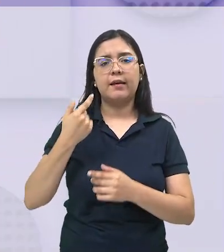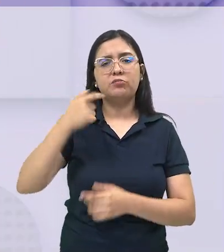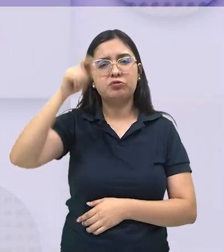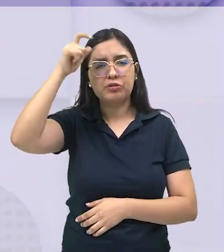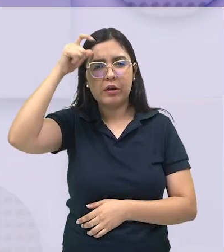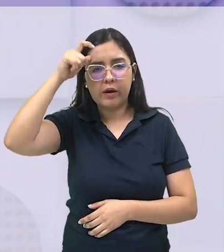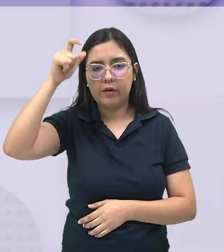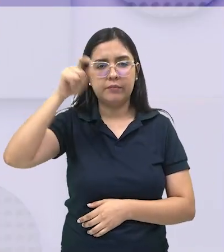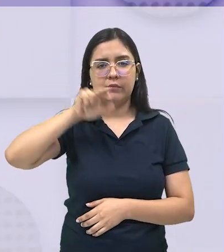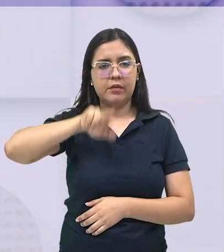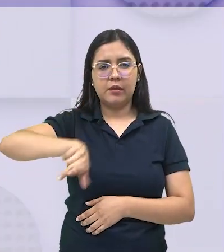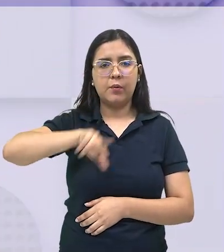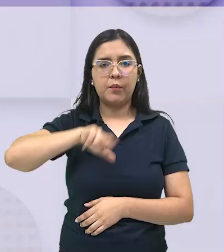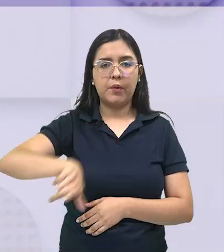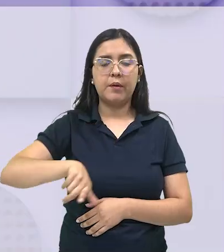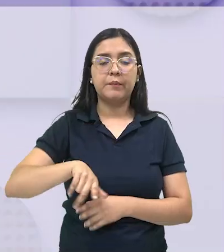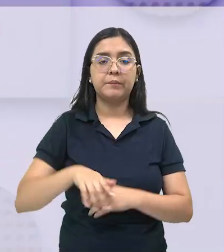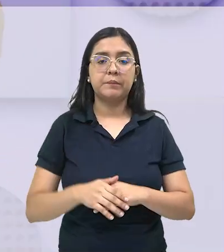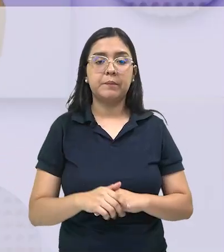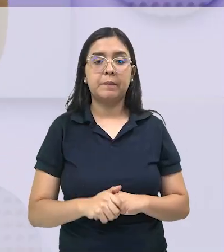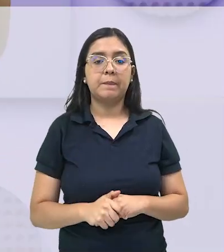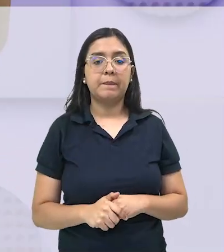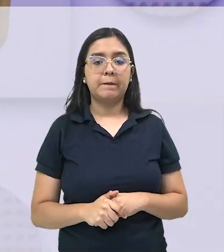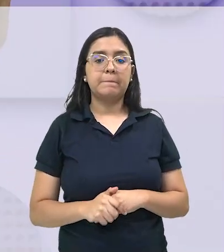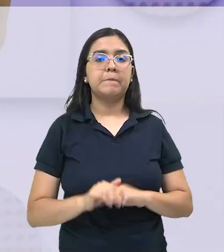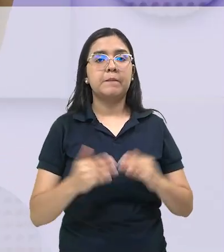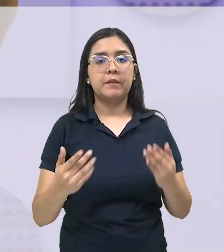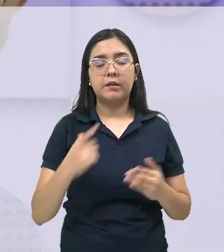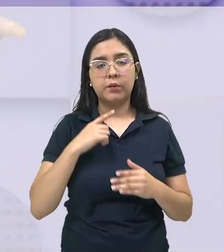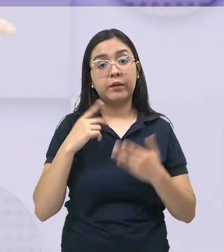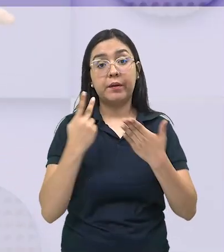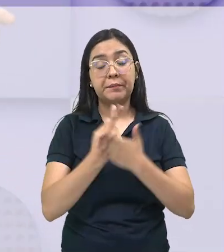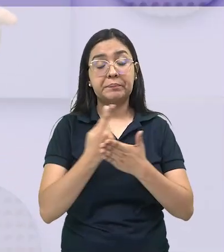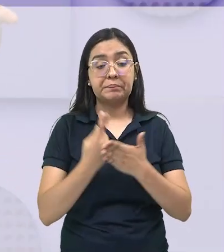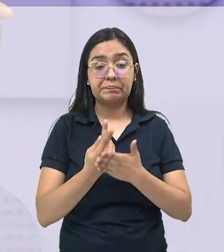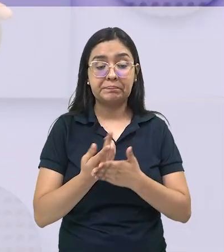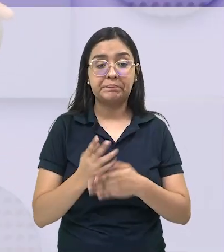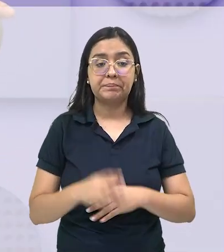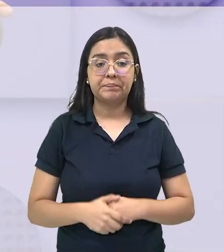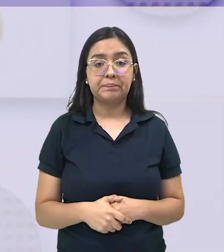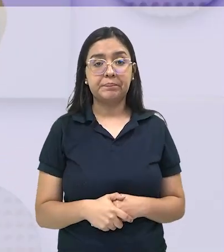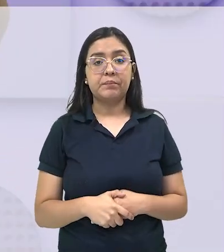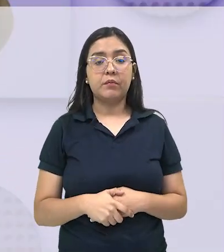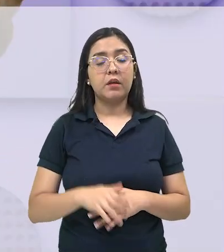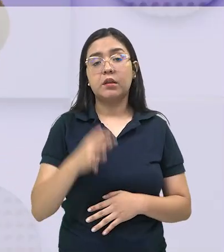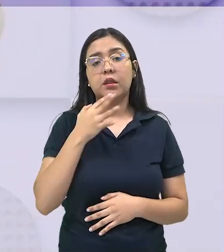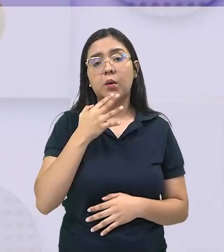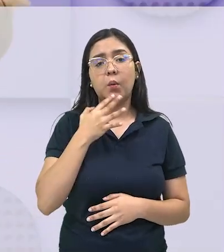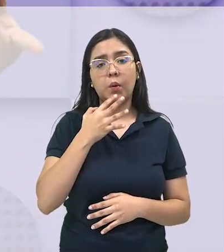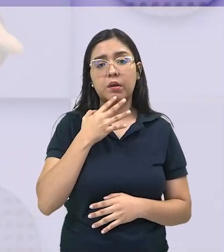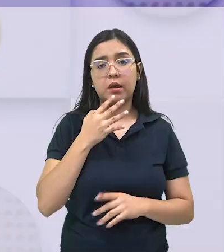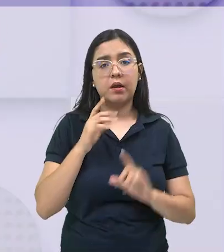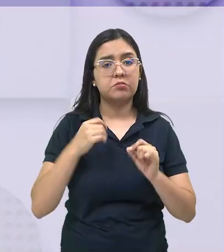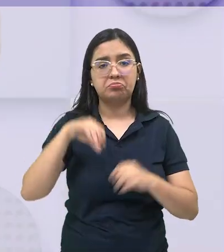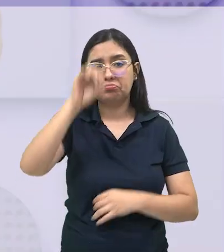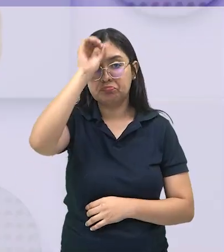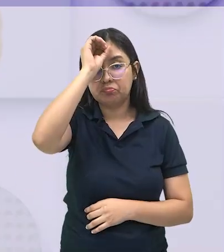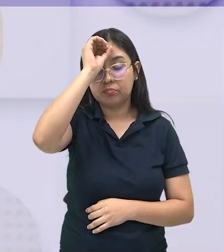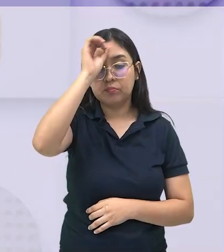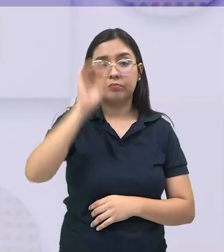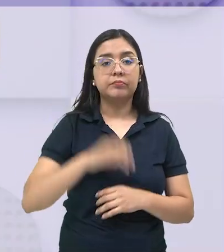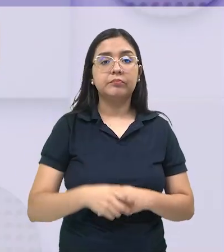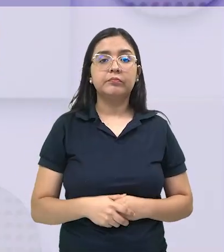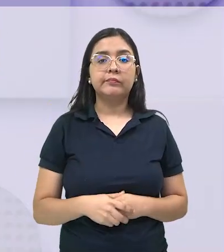isso. Isso literalmente é vozes da cabeça de outras pessoas que não conhecem ou são ignorantes.